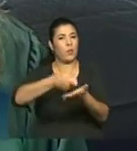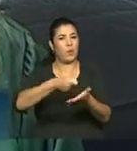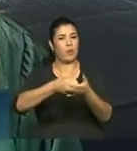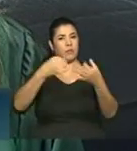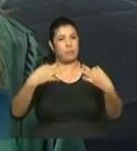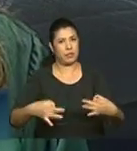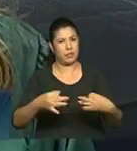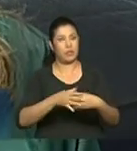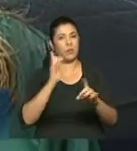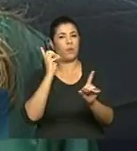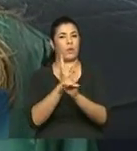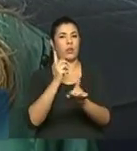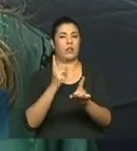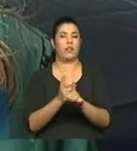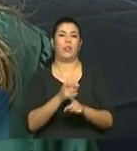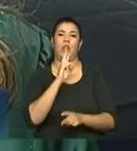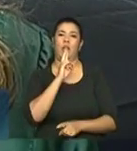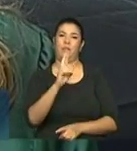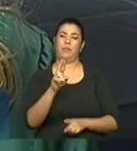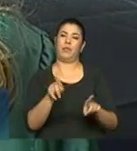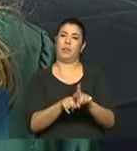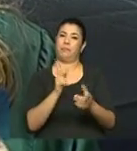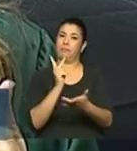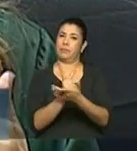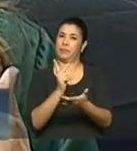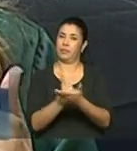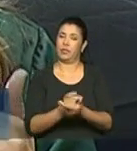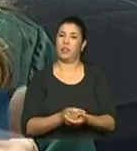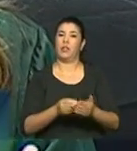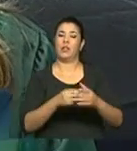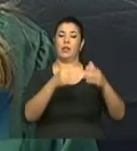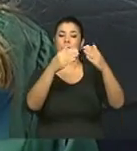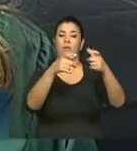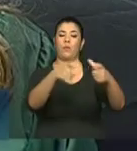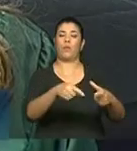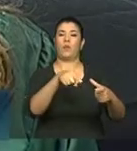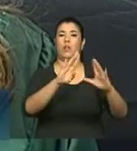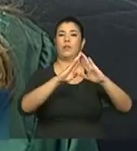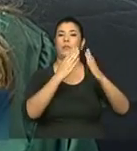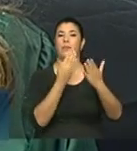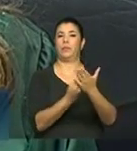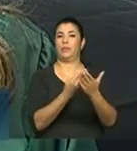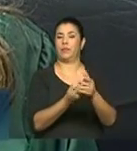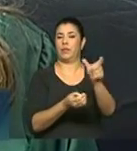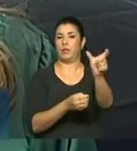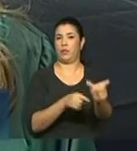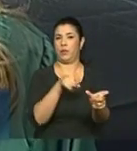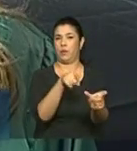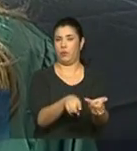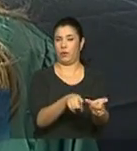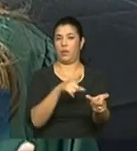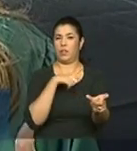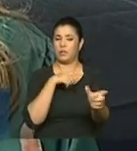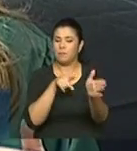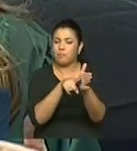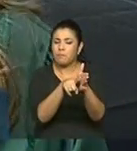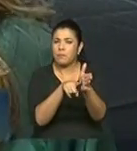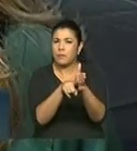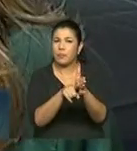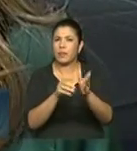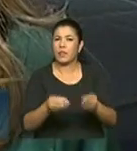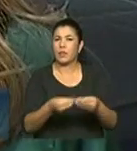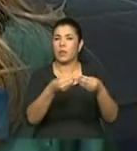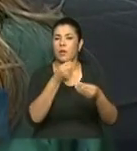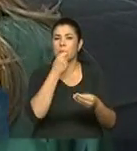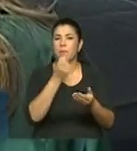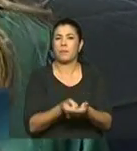do diagnóstico. Ao mesmo tempo, nesse mesmo espaço escolar, elas eram tratadas com albendazol